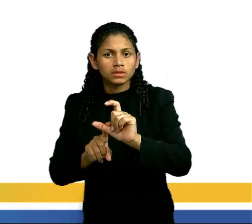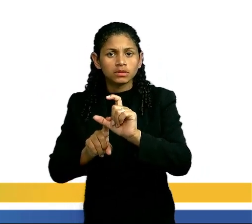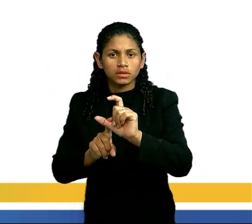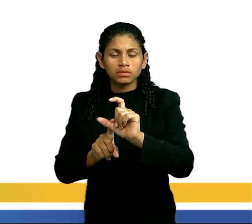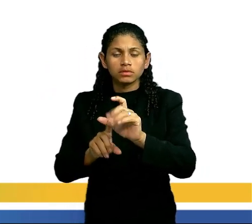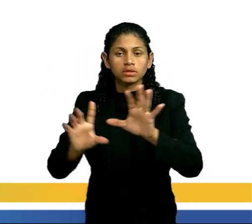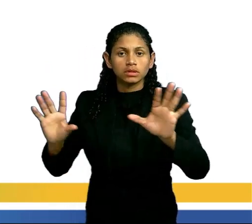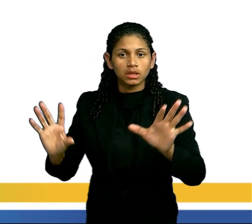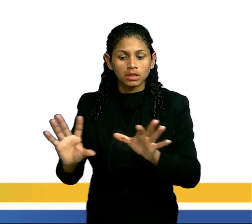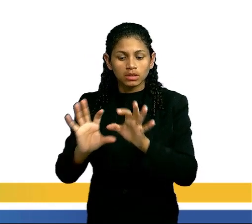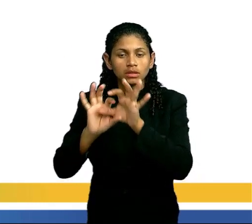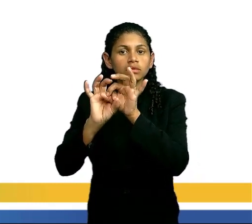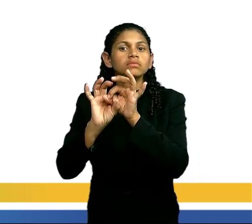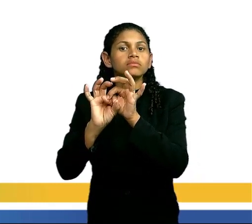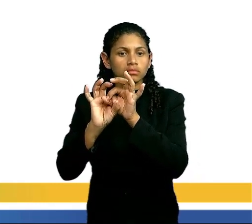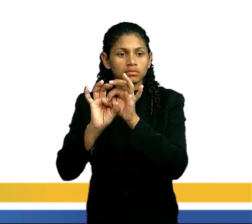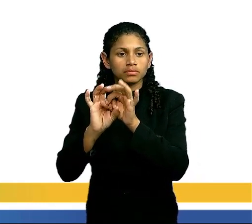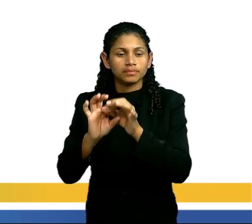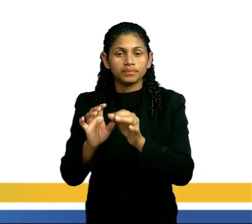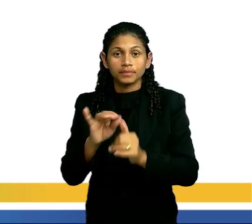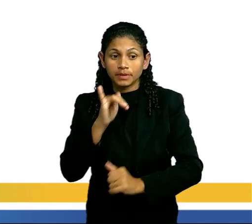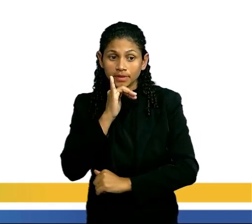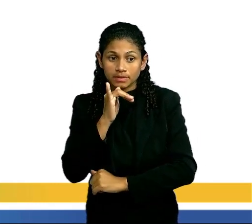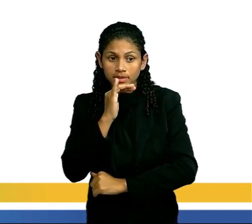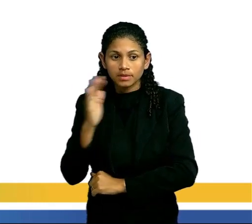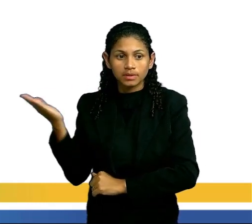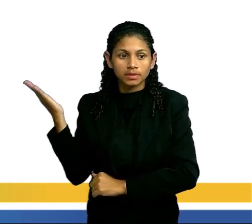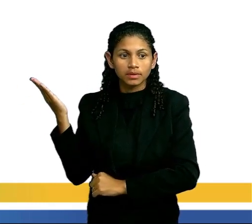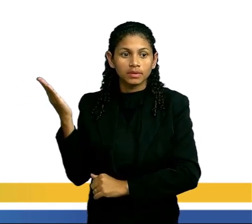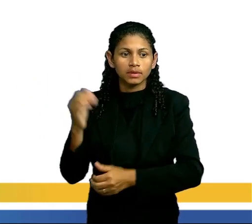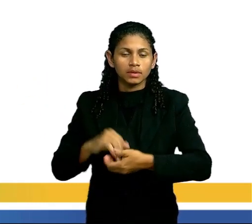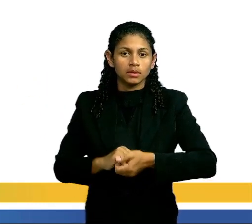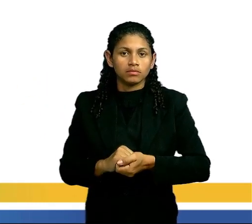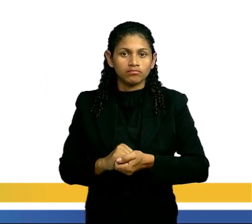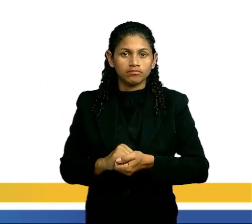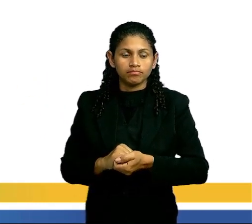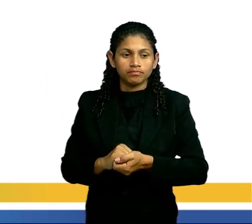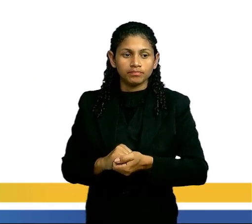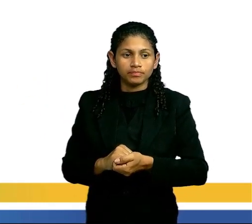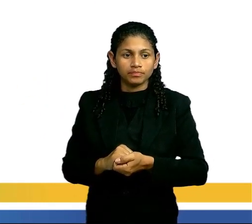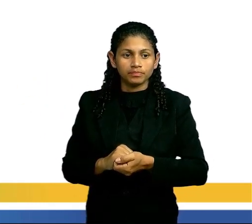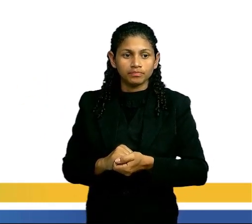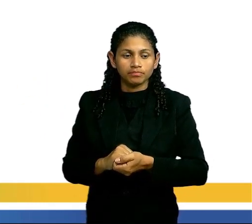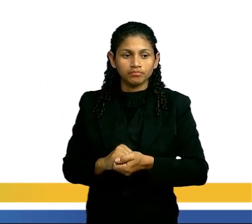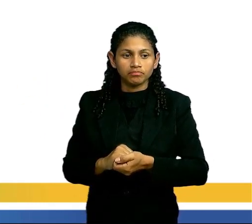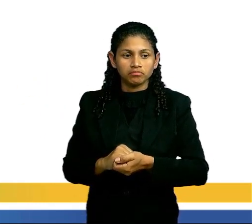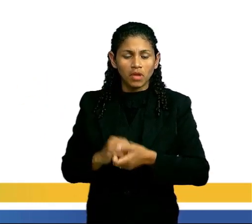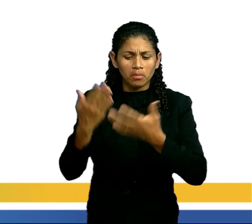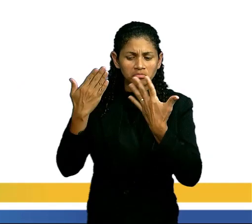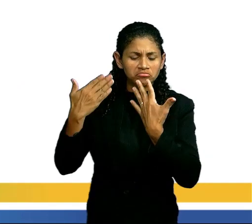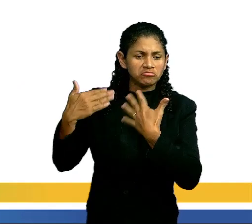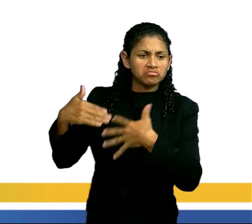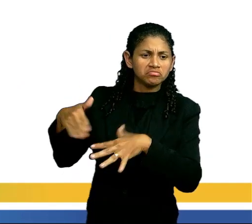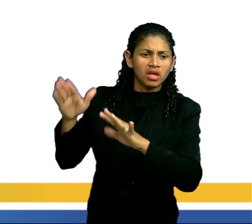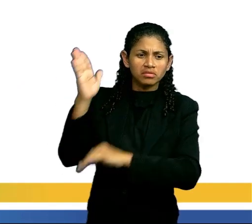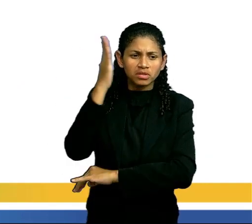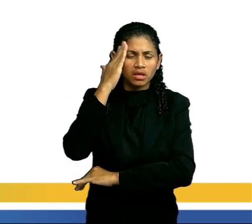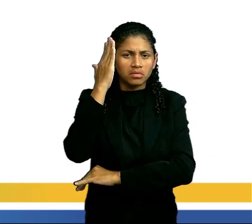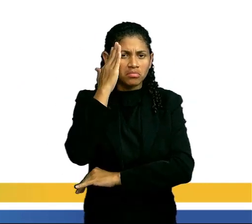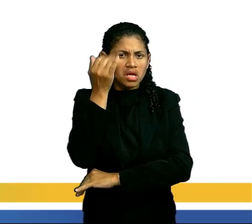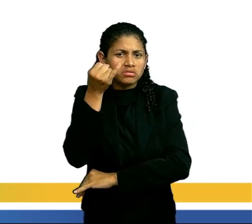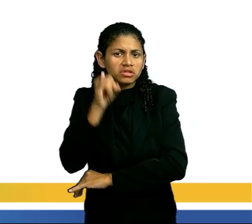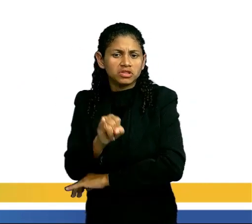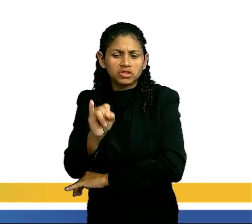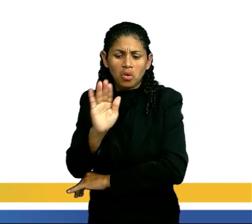por elas. Veja só, deixando de saber se eu vou morrer de sede, não me